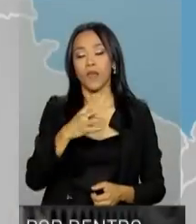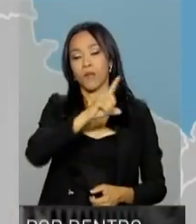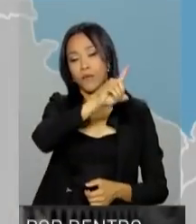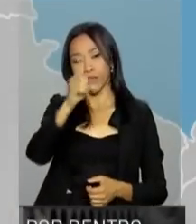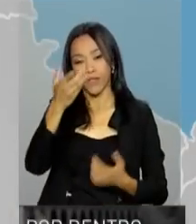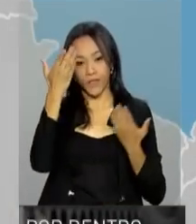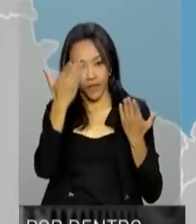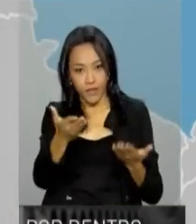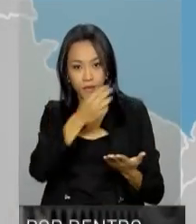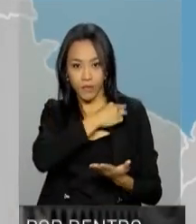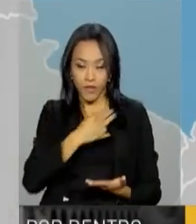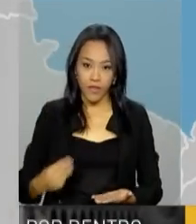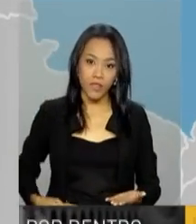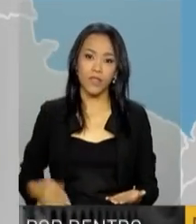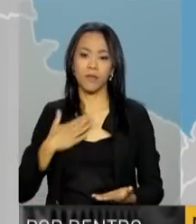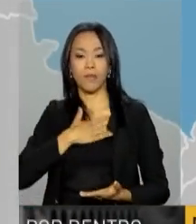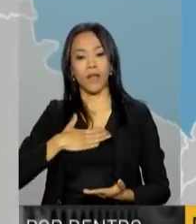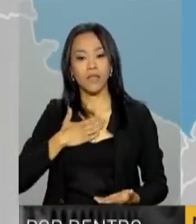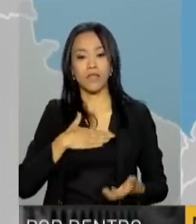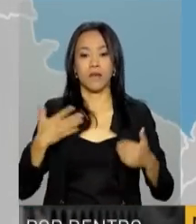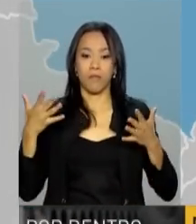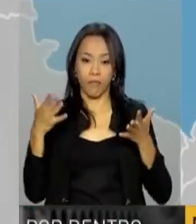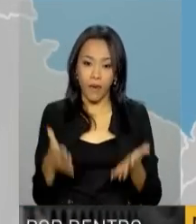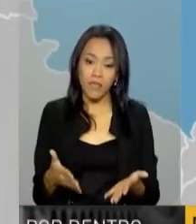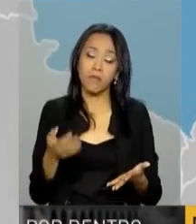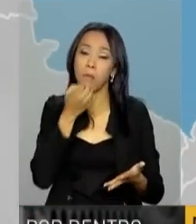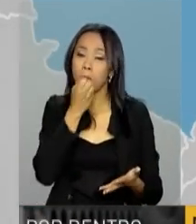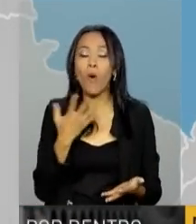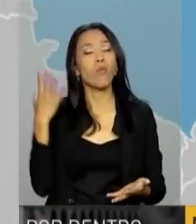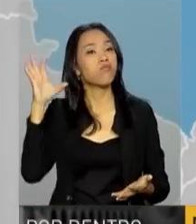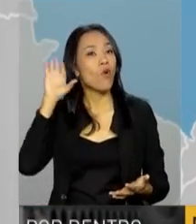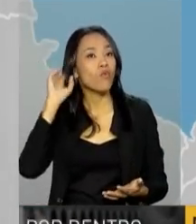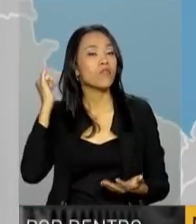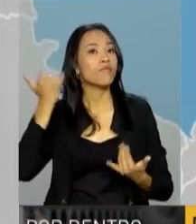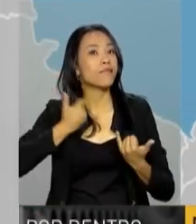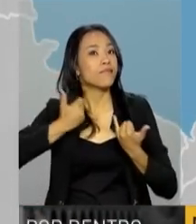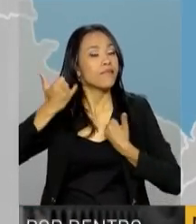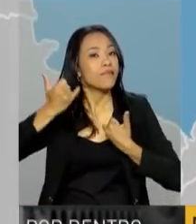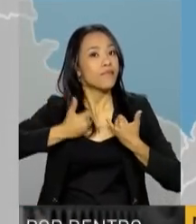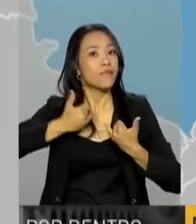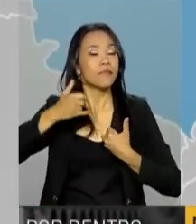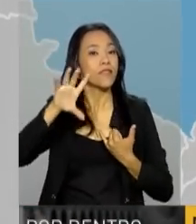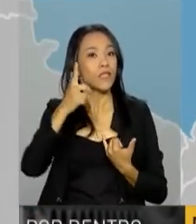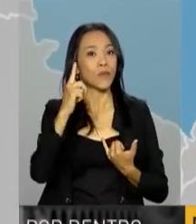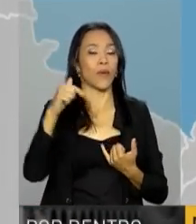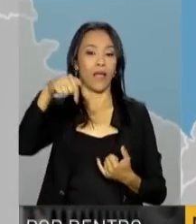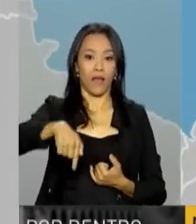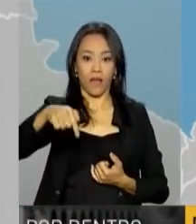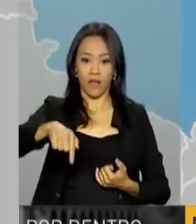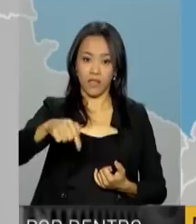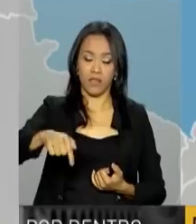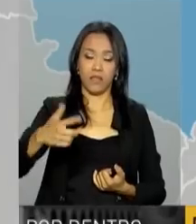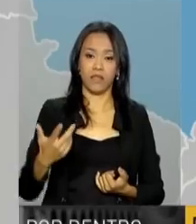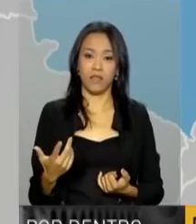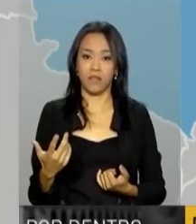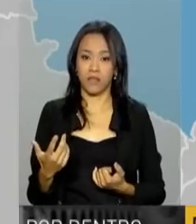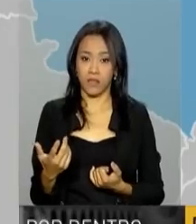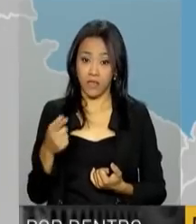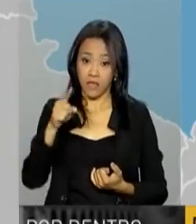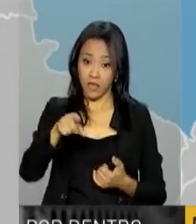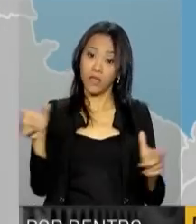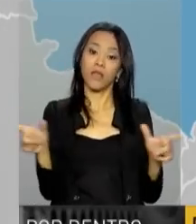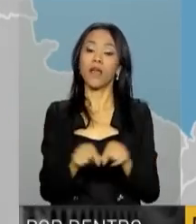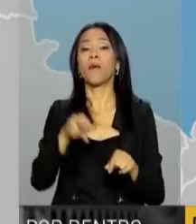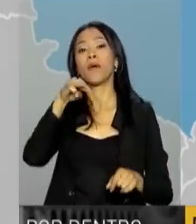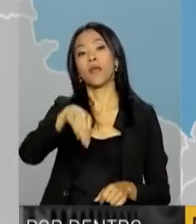ao ministro um prazer participar e muito bom vir aqui o ministro na audiência para goiás para a região centro oeste é do ministro do desenvolvimento social